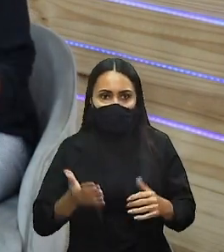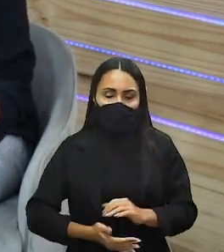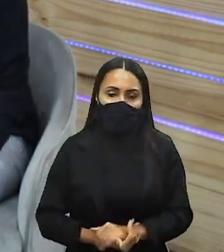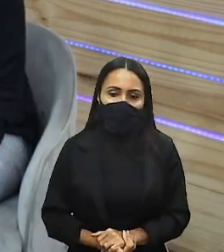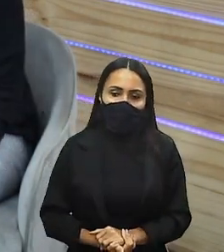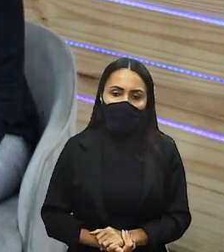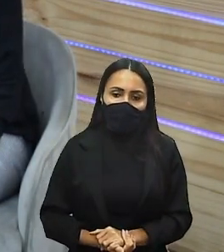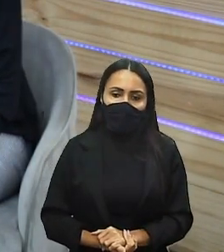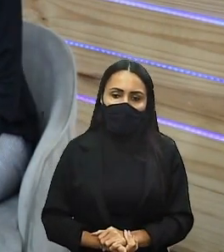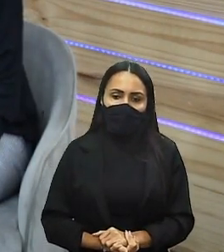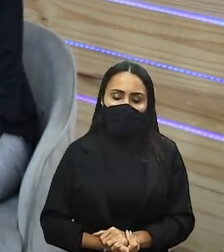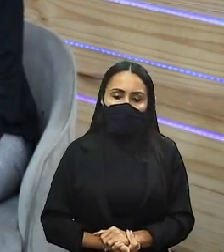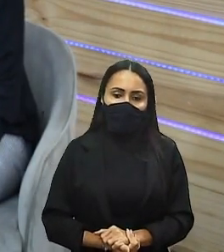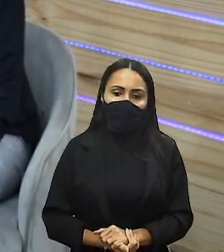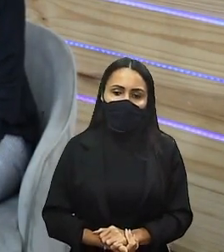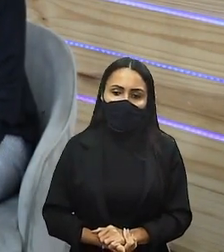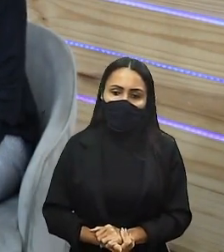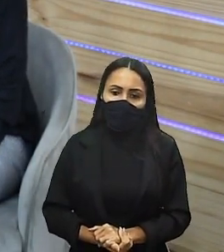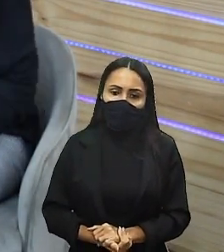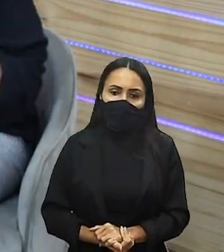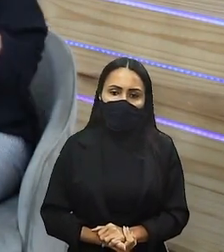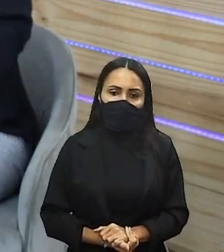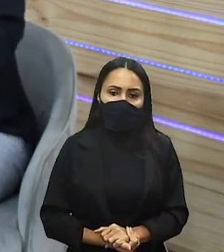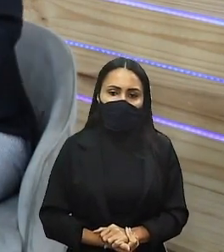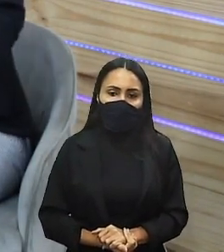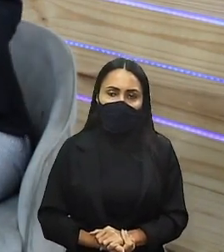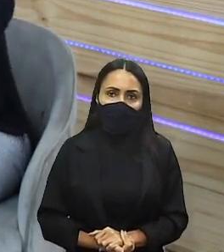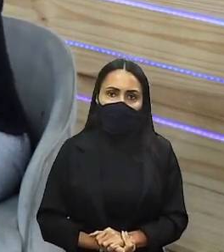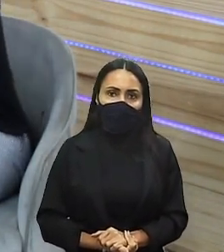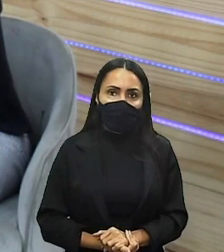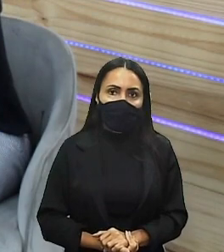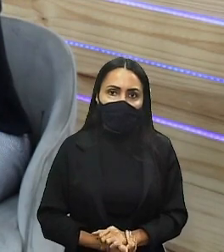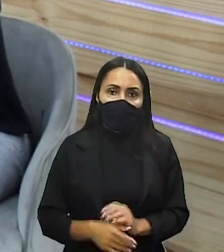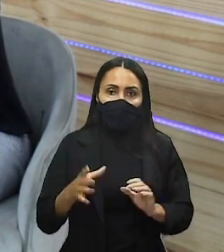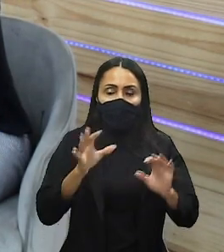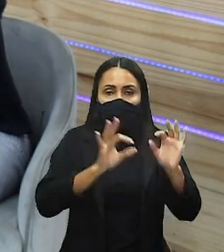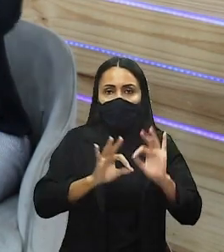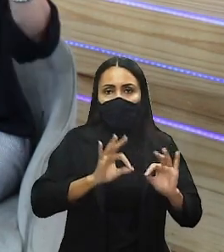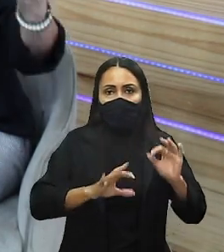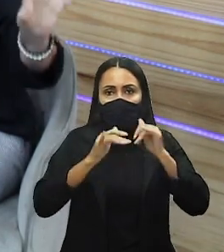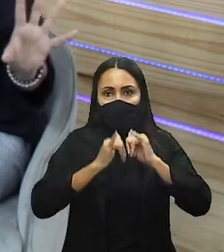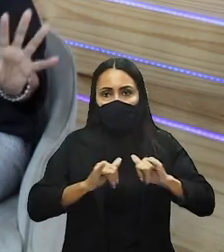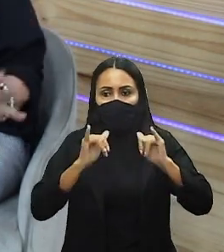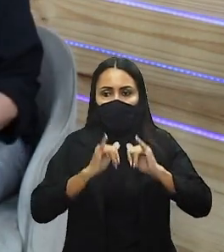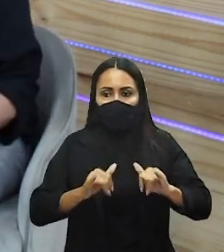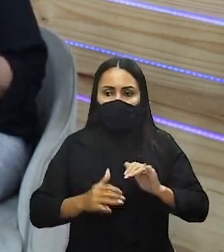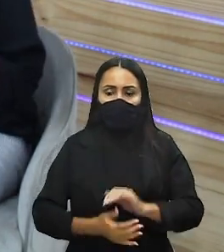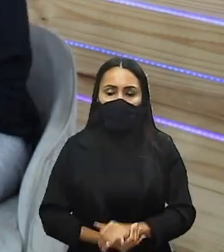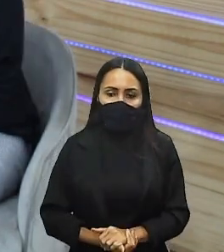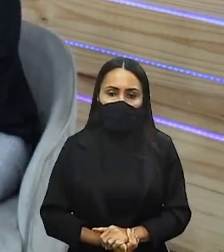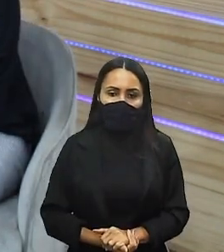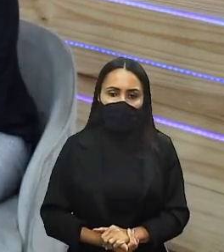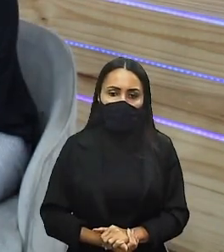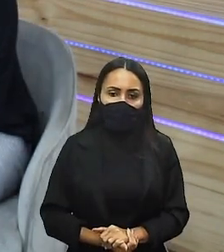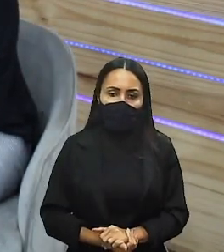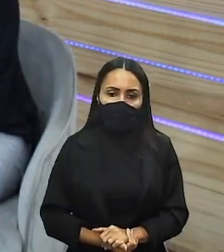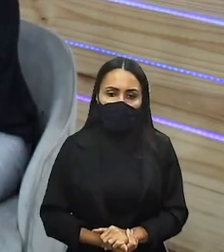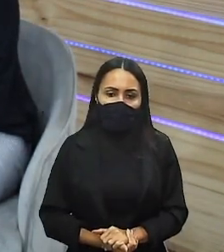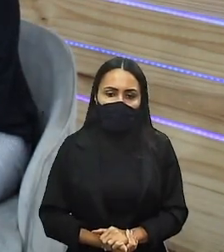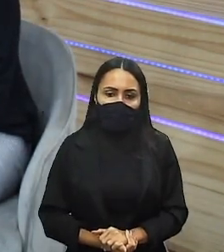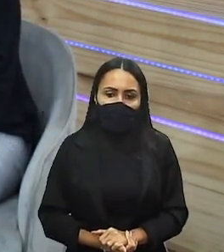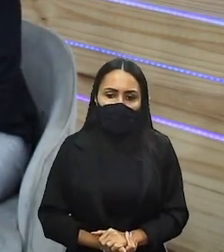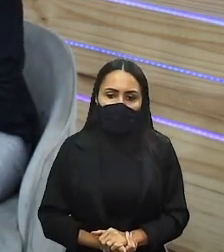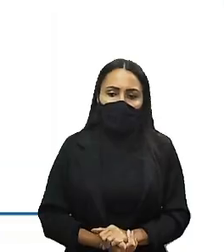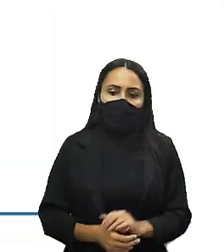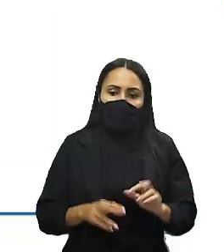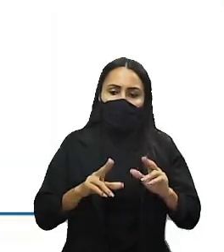desse script de ser só aquela coisa de bibliotecário que só está ali para preparar a informaçãozinha para você pegar. Sou indiferente no